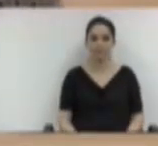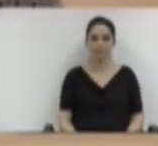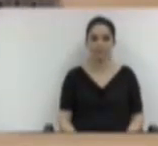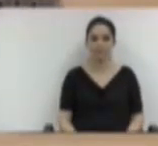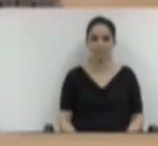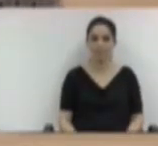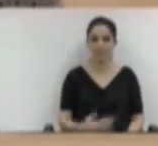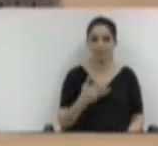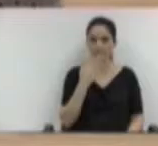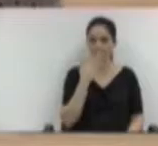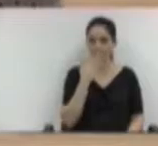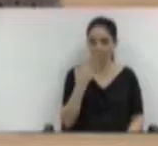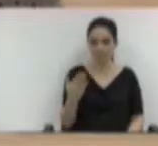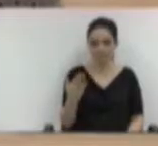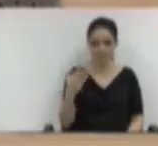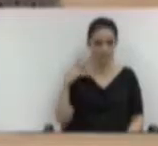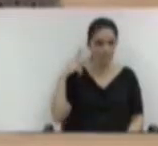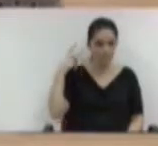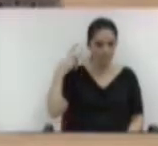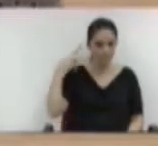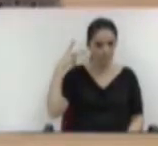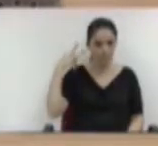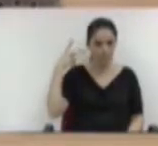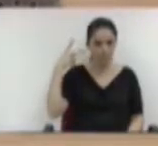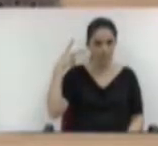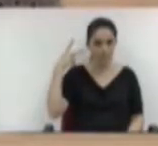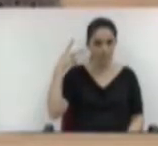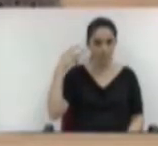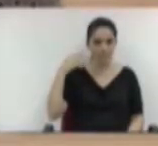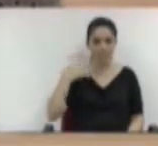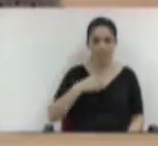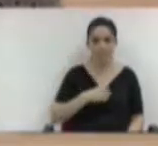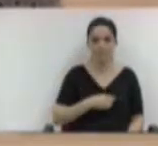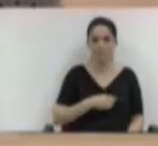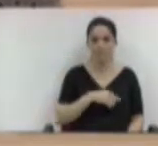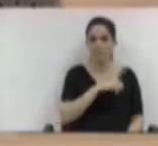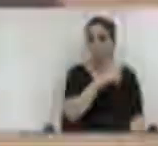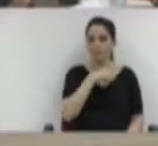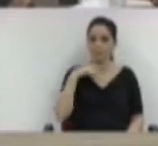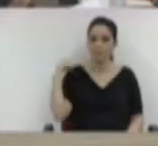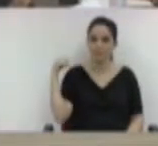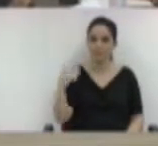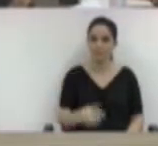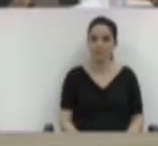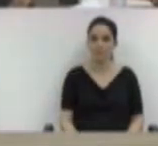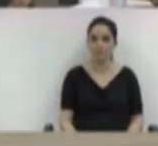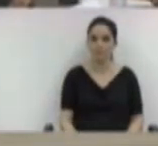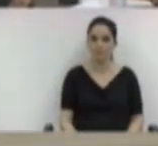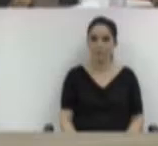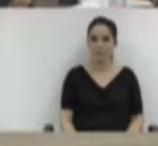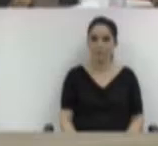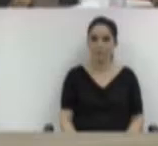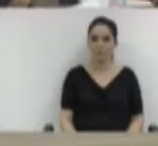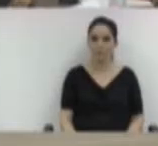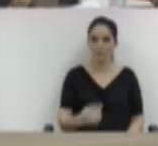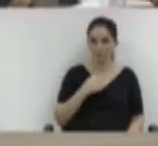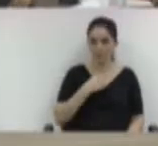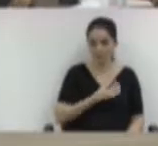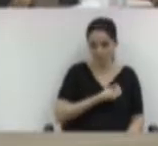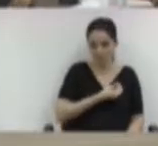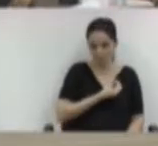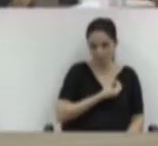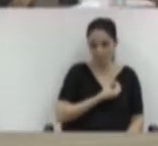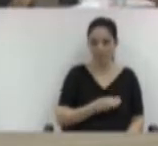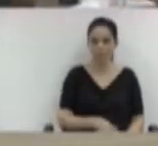ordem da nobre vereadora doutora Mayra Costa. Senhor presidente, é para registrar a minha presença. Registrada